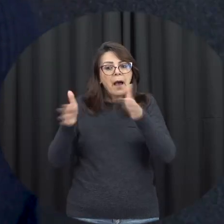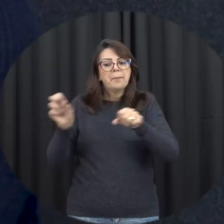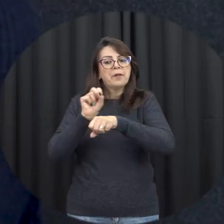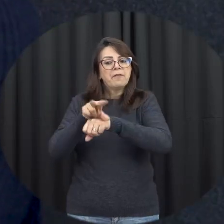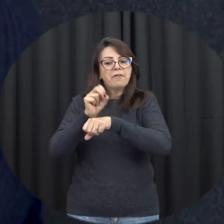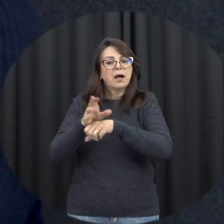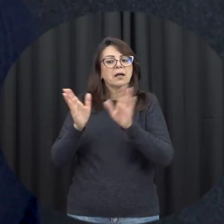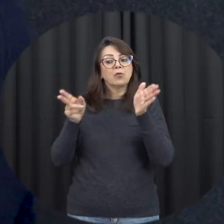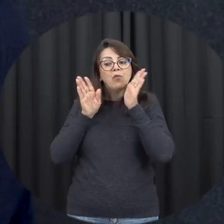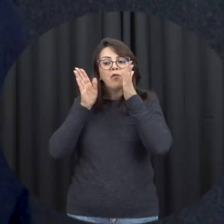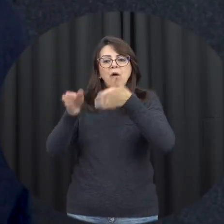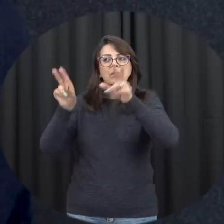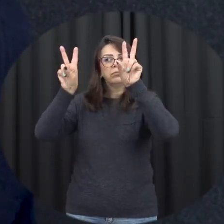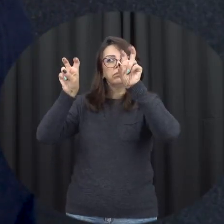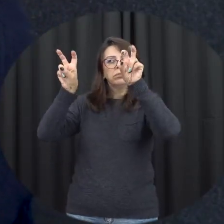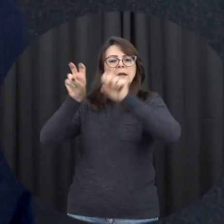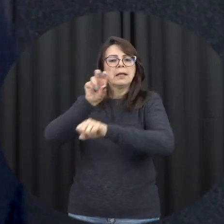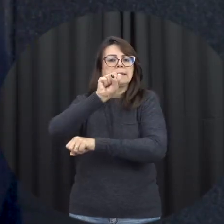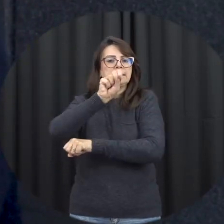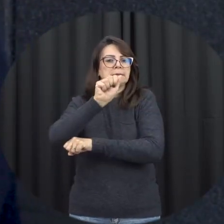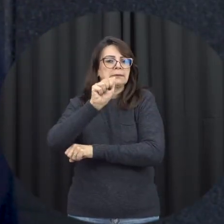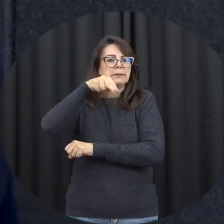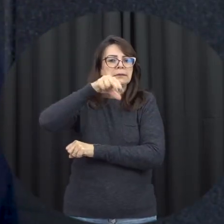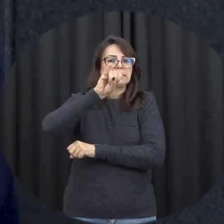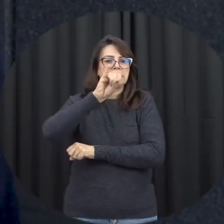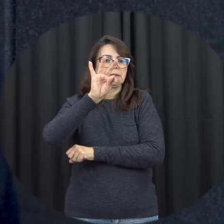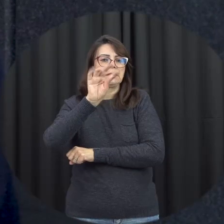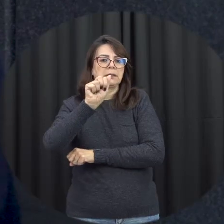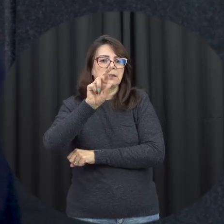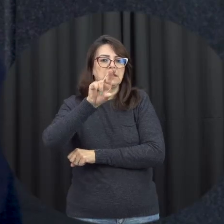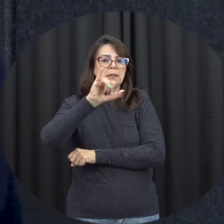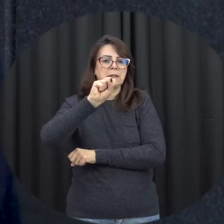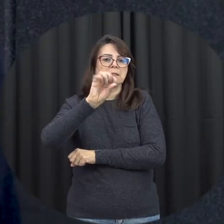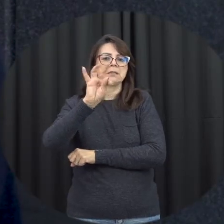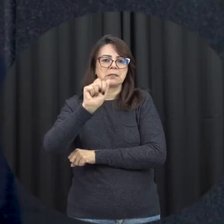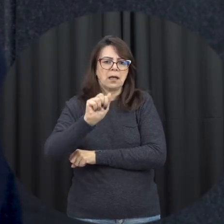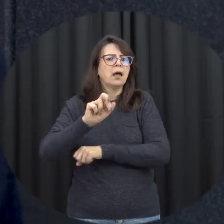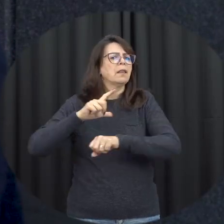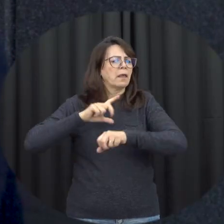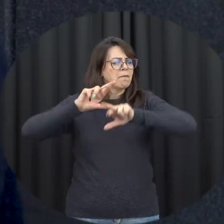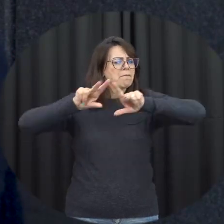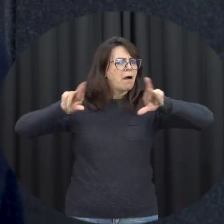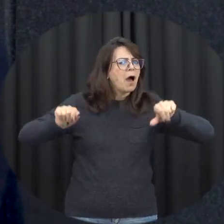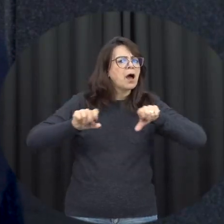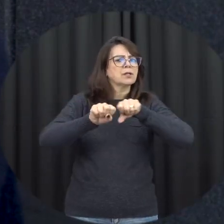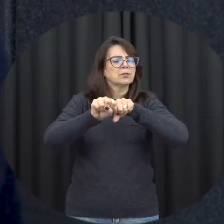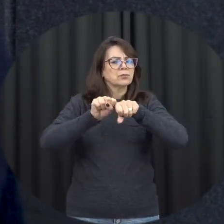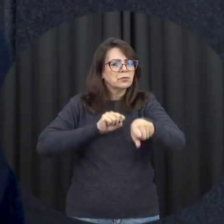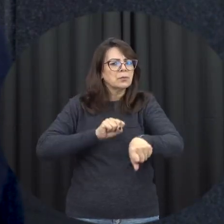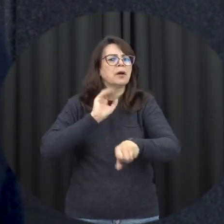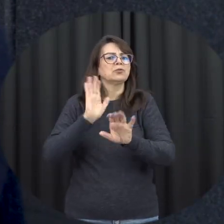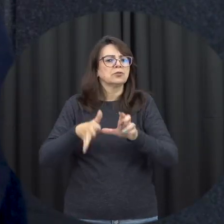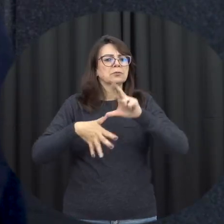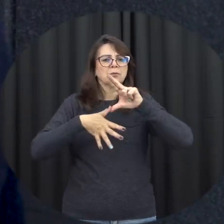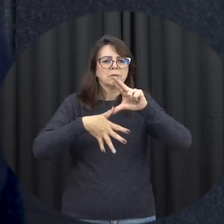ficava mais difícil. Agora abre a vaga com o título já para sanitarista. A gente tem vários graduados, vários sanitaristas